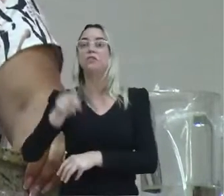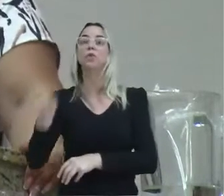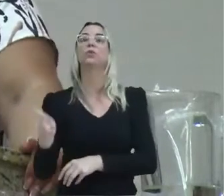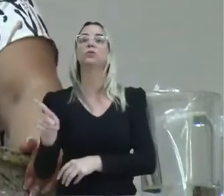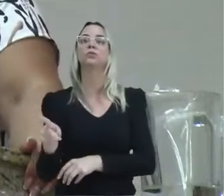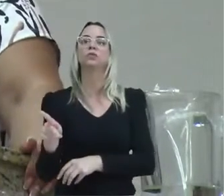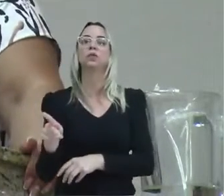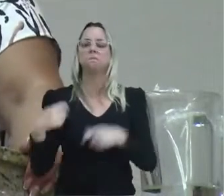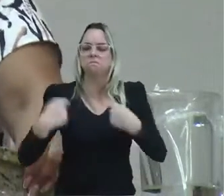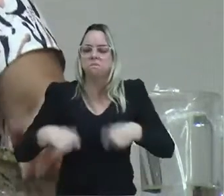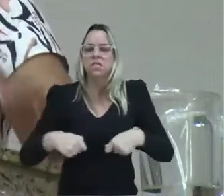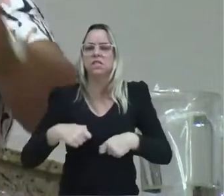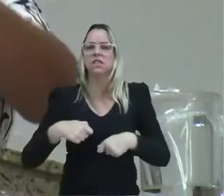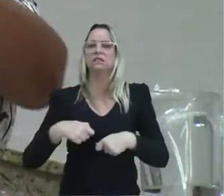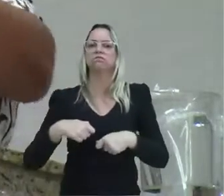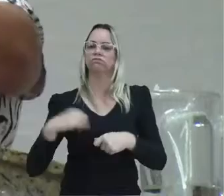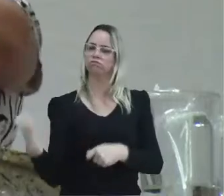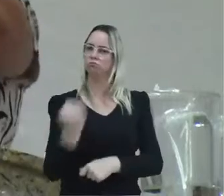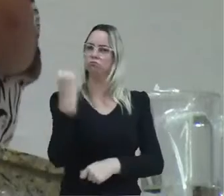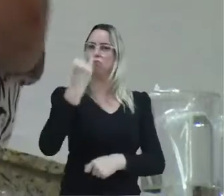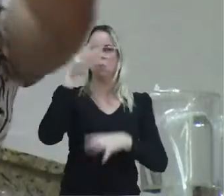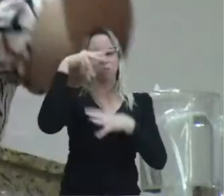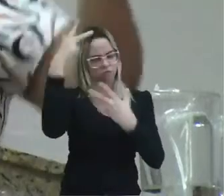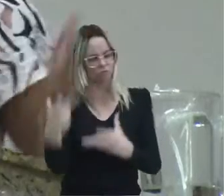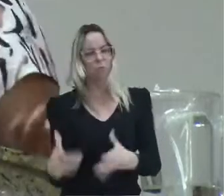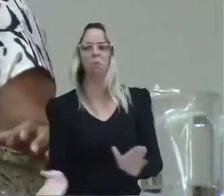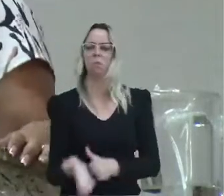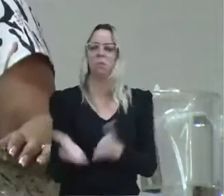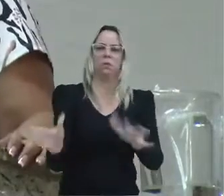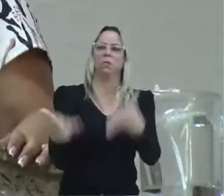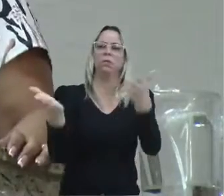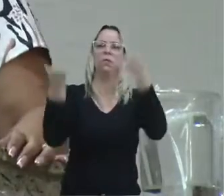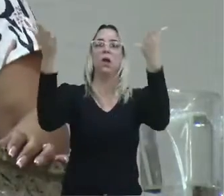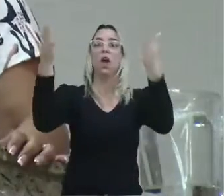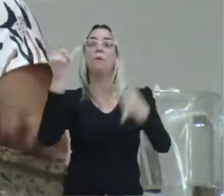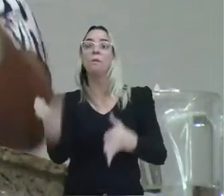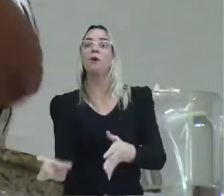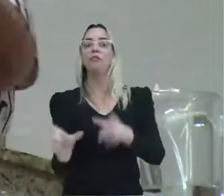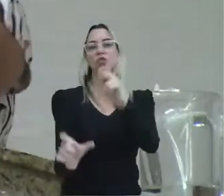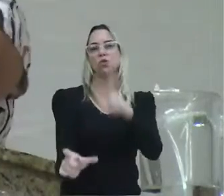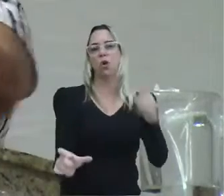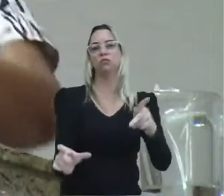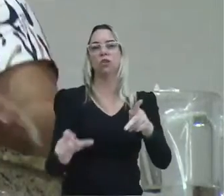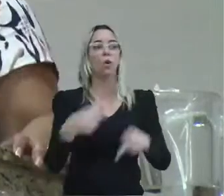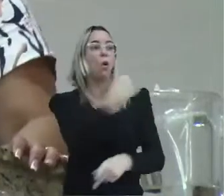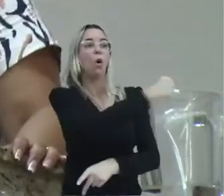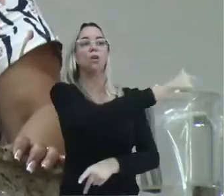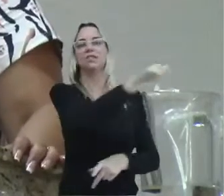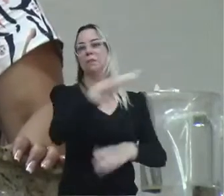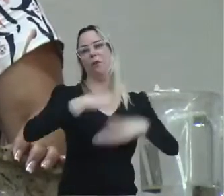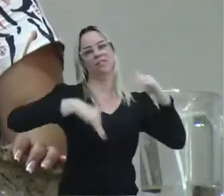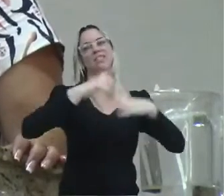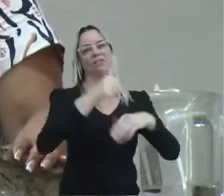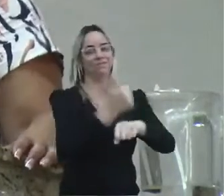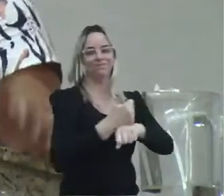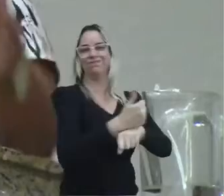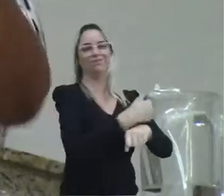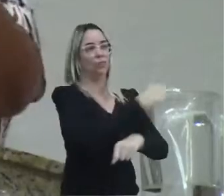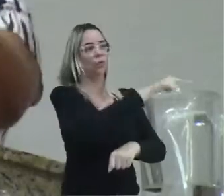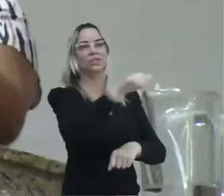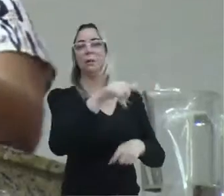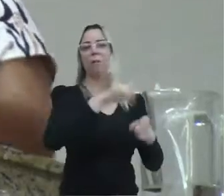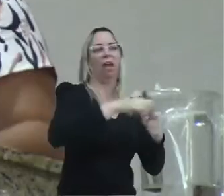Professor tem que ser valorizado porque é o profissional que forma todas as outras profissões. E na hora de